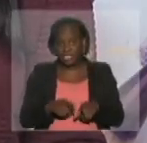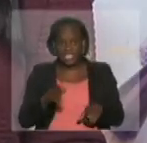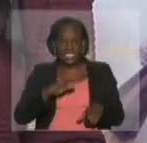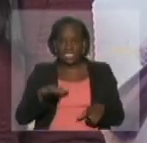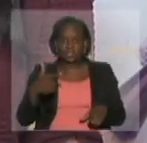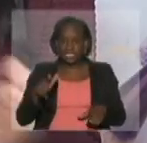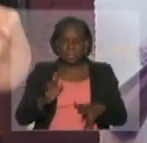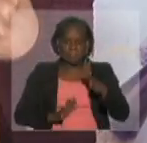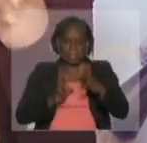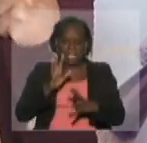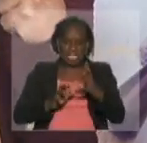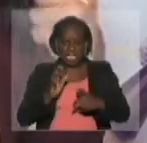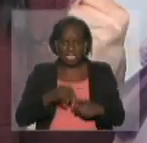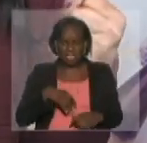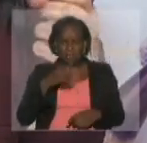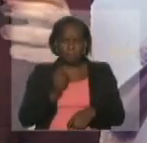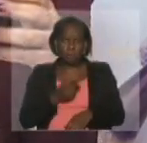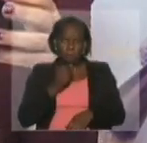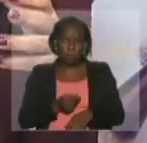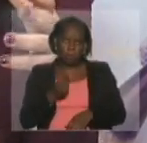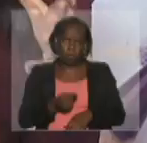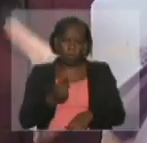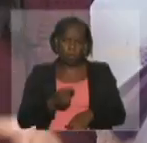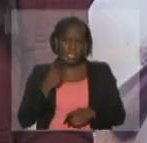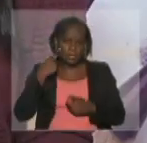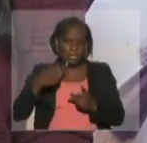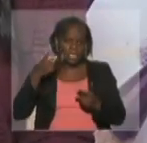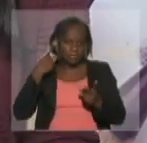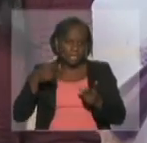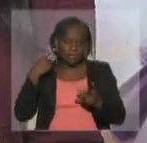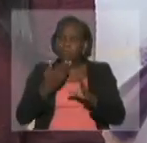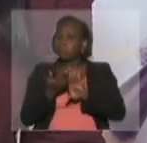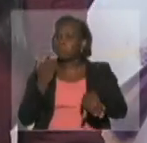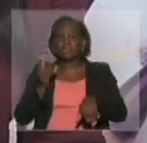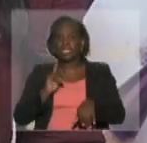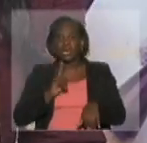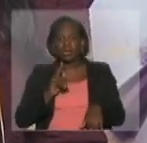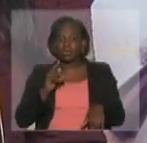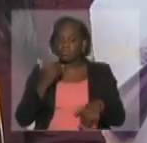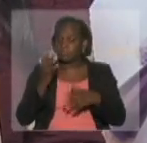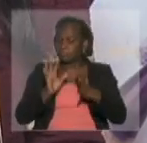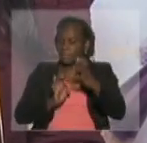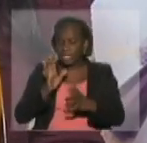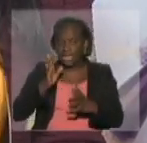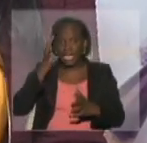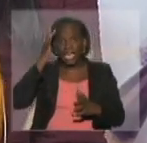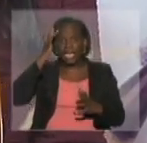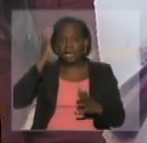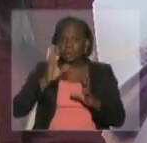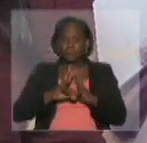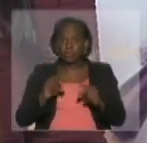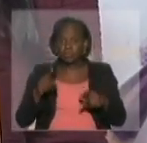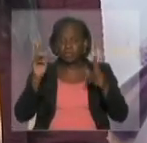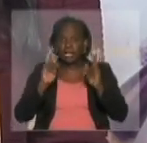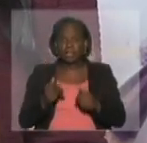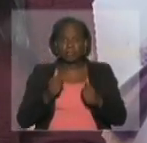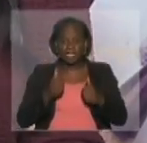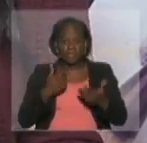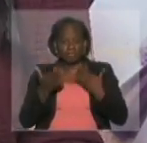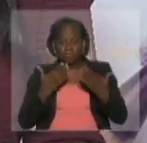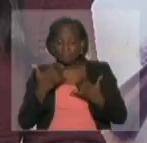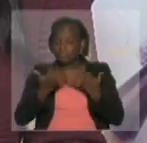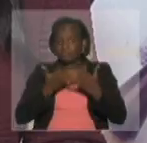criança não briga e fica com aquele bico durante semanas sem falar coisa. Não, a criança está brigando, daqui a pouco estão fazendo as pazes, já